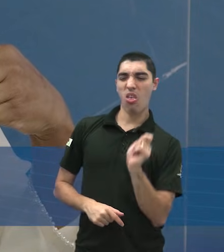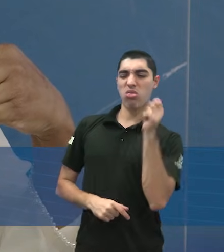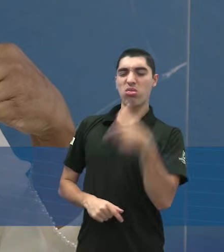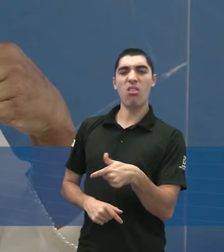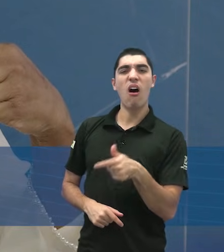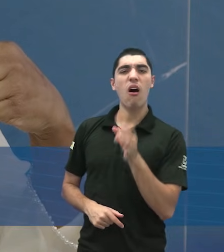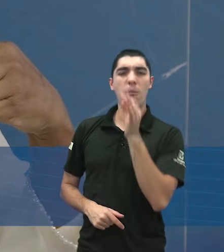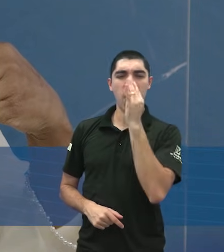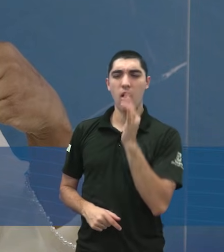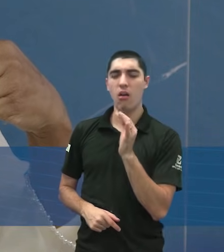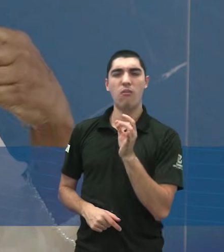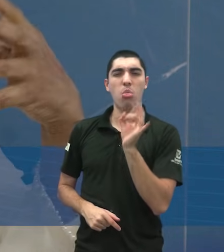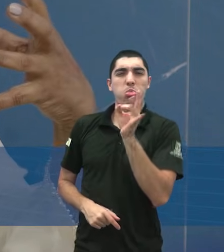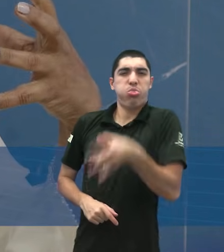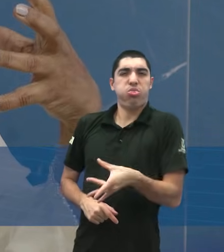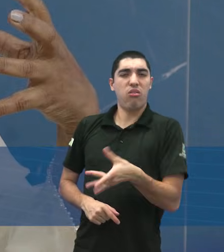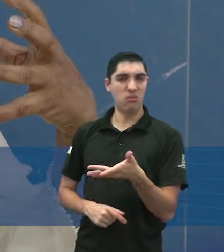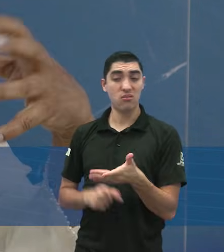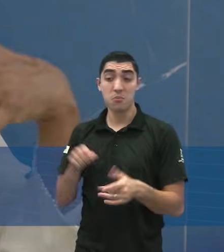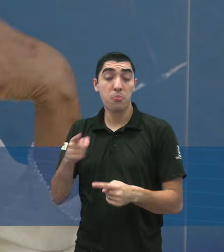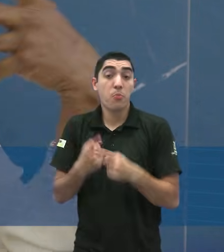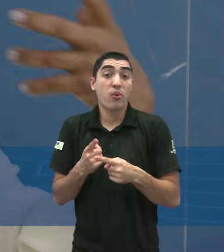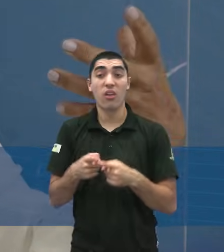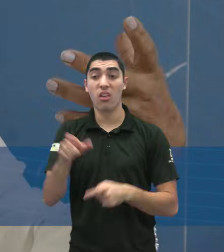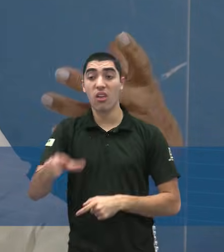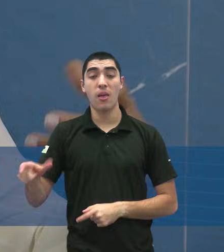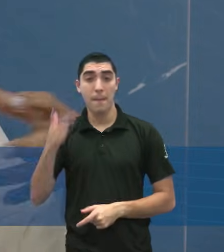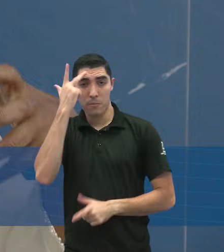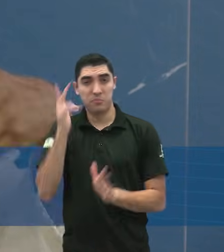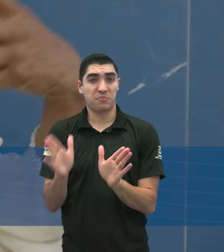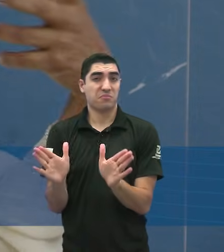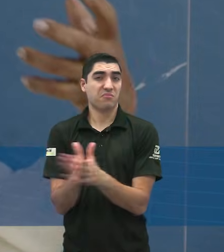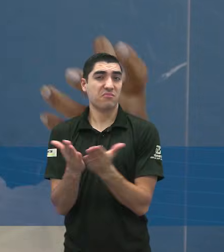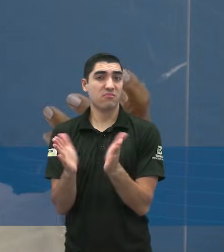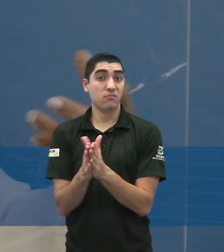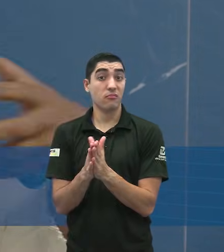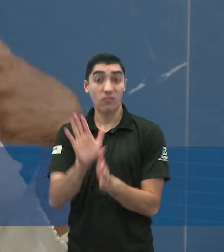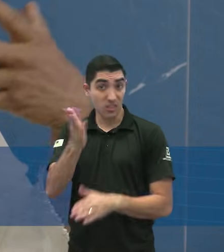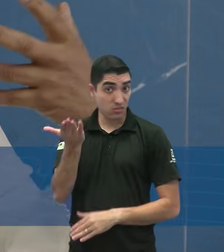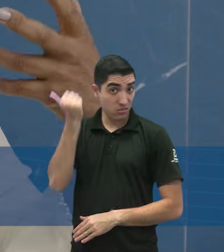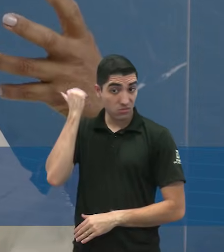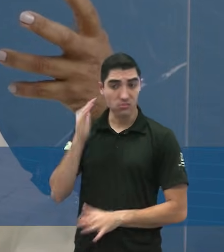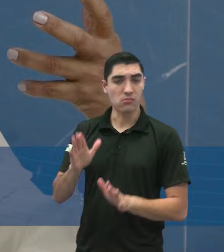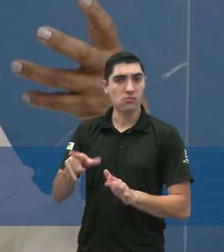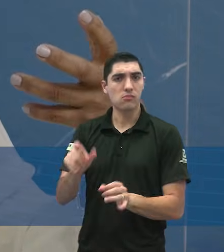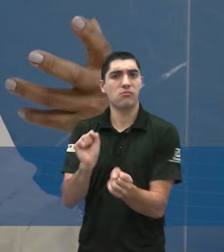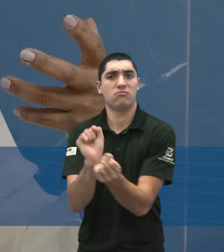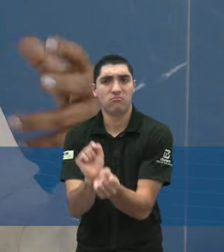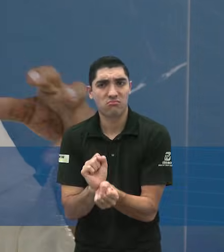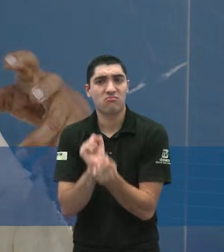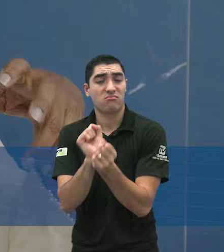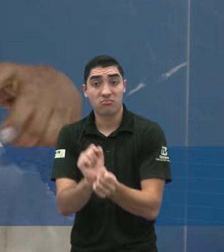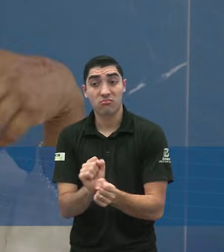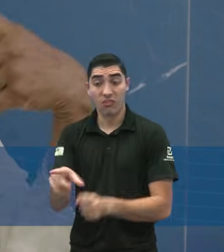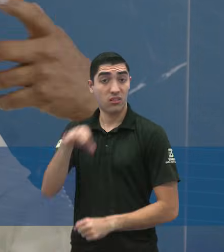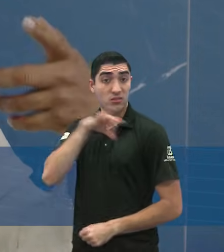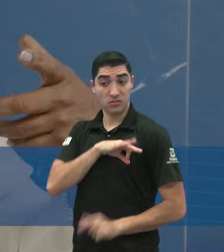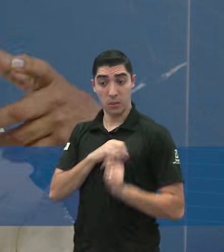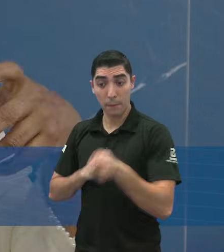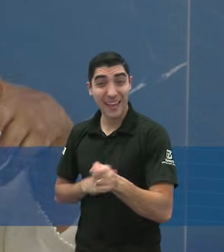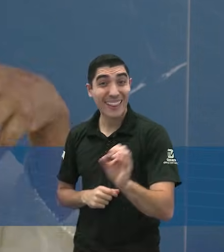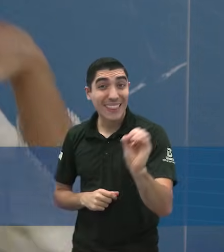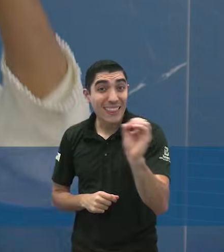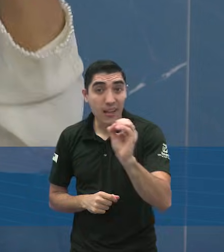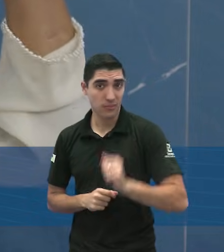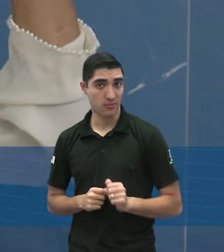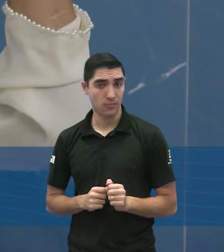a questão mesmo monetária, de recebimento, já foi escravizada, não tinha nem recebimento antes. E depois